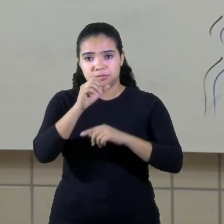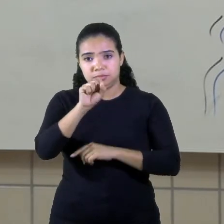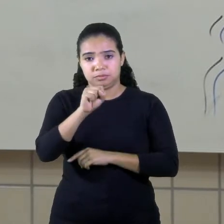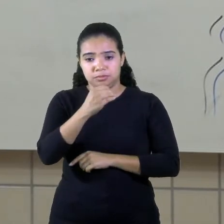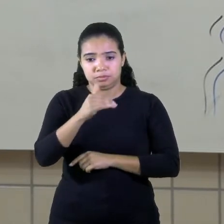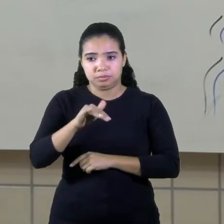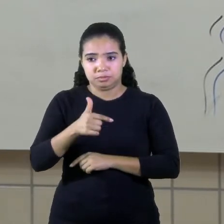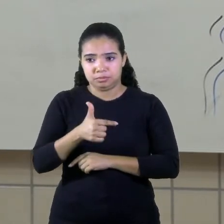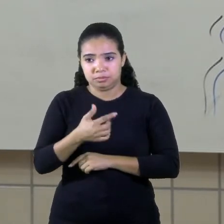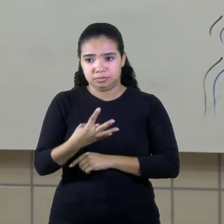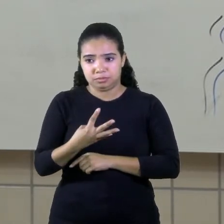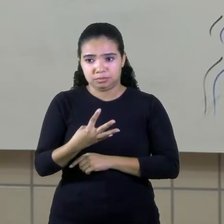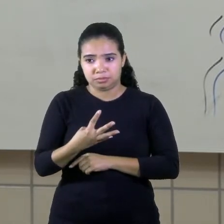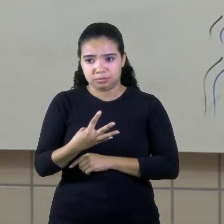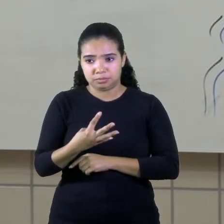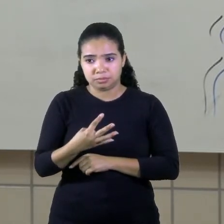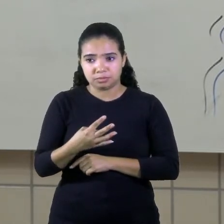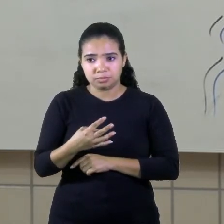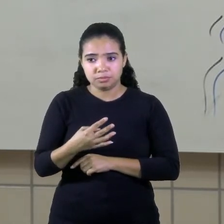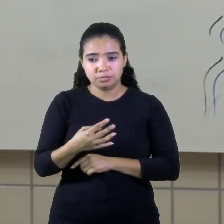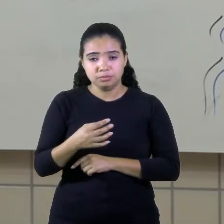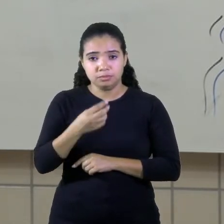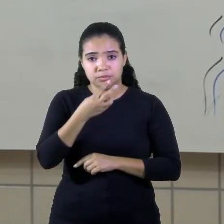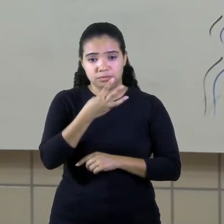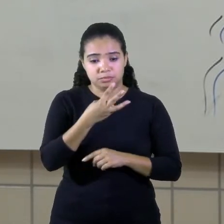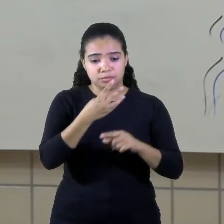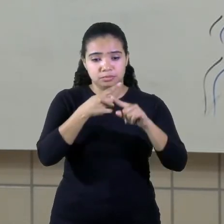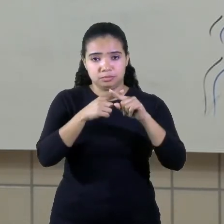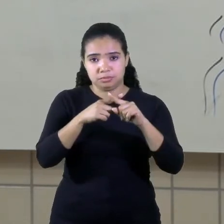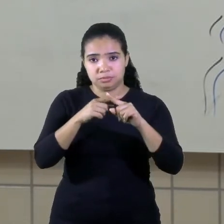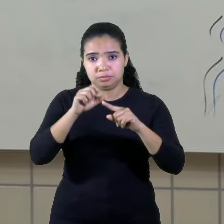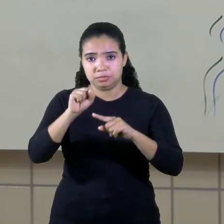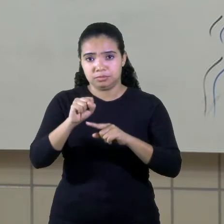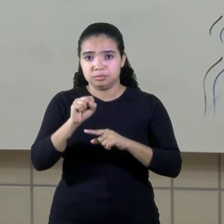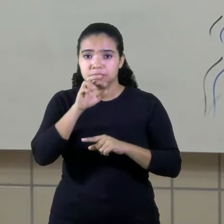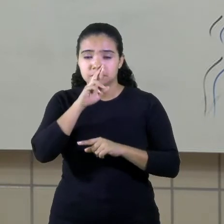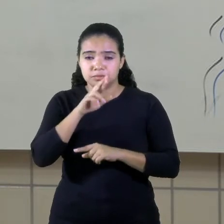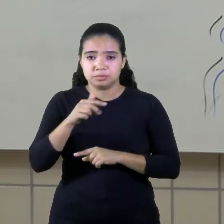baixo. 3 vezes 8, 24.